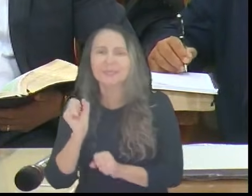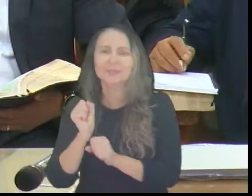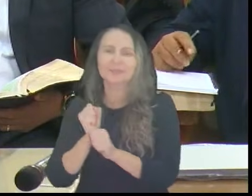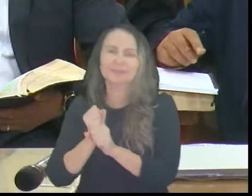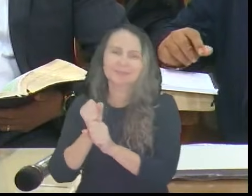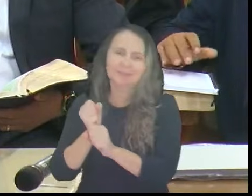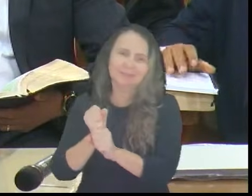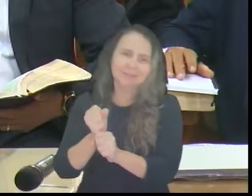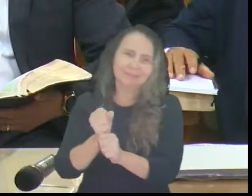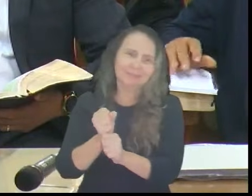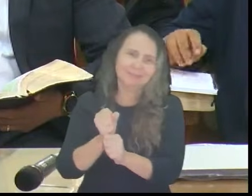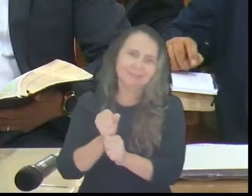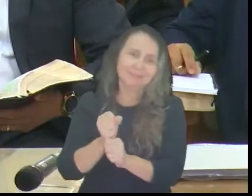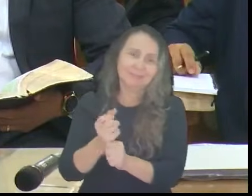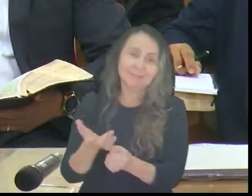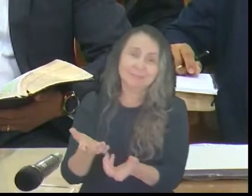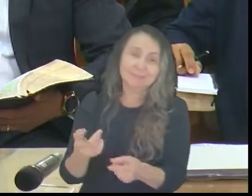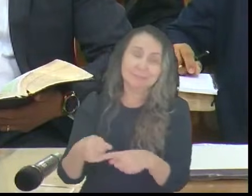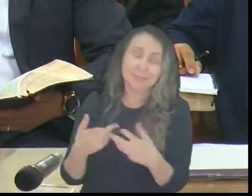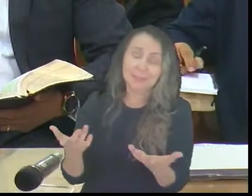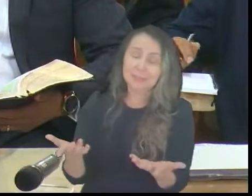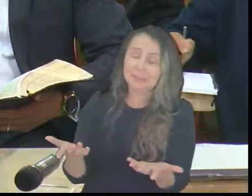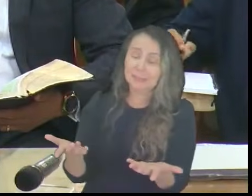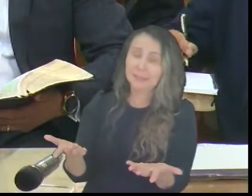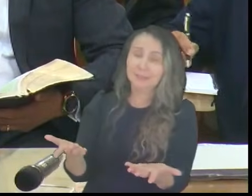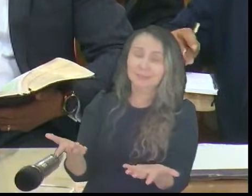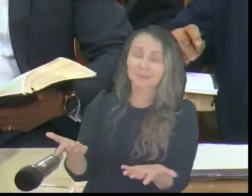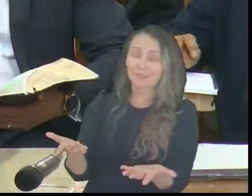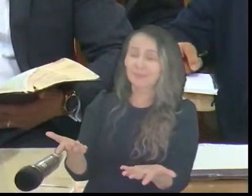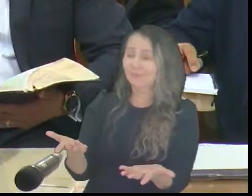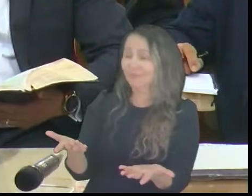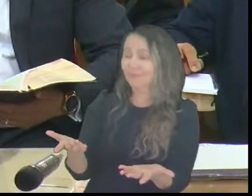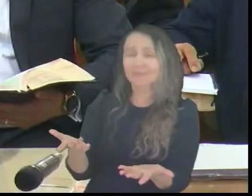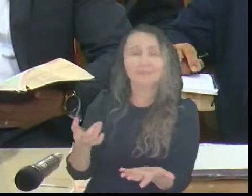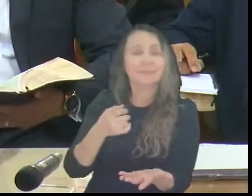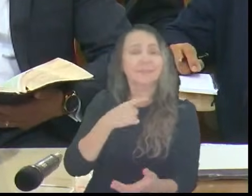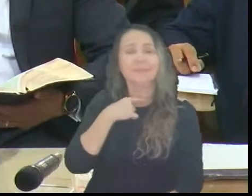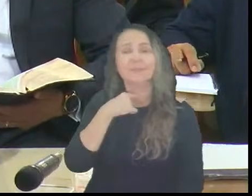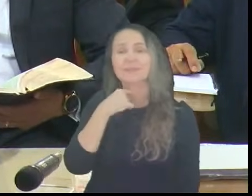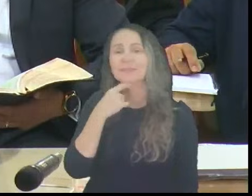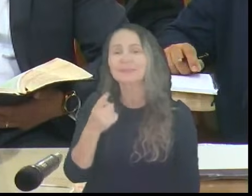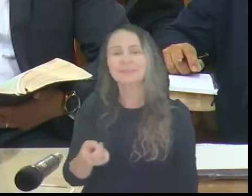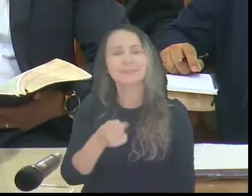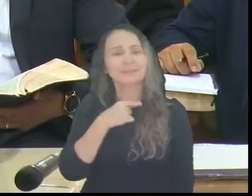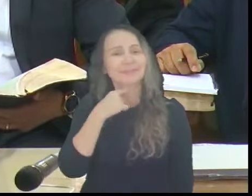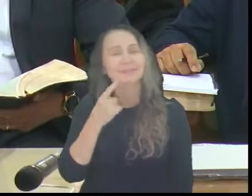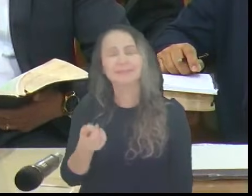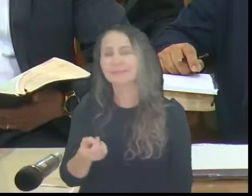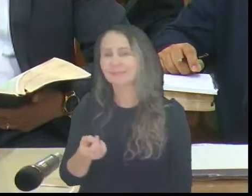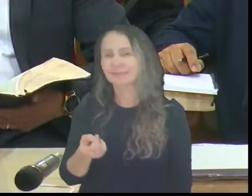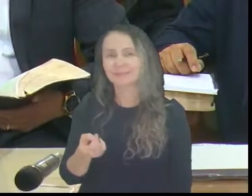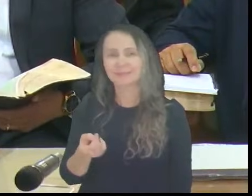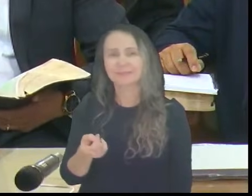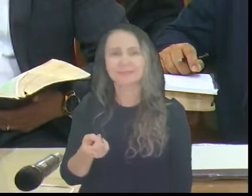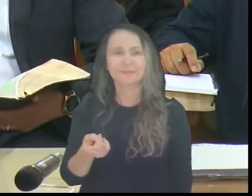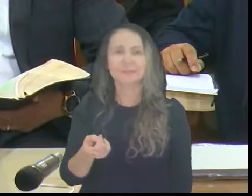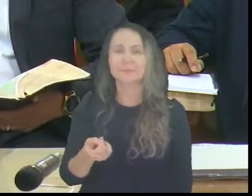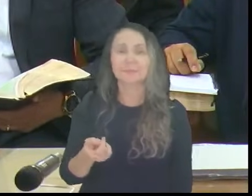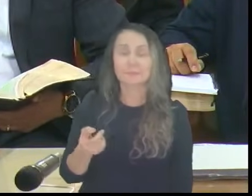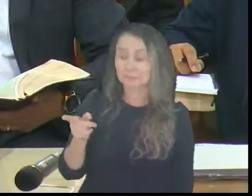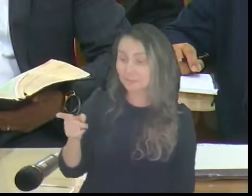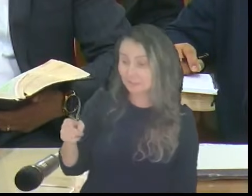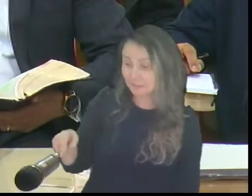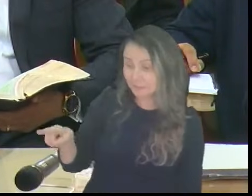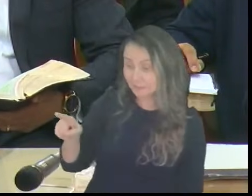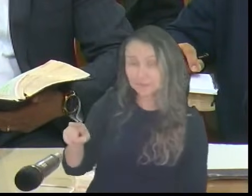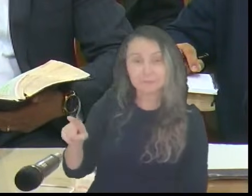Mas disseram, o jeito que tem é abrir mão, porque não tem quem possa com esse povo. Eles não brigam, eles não